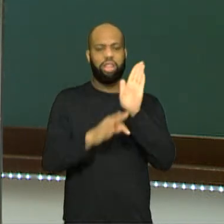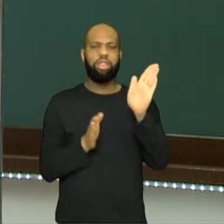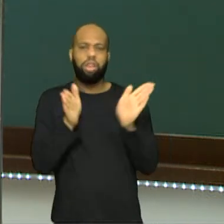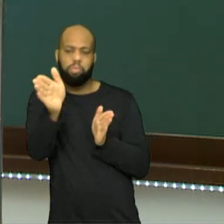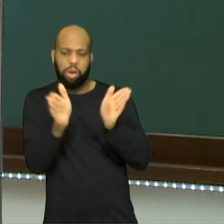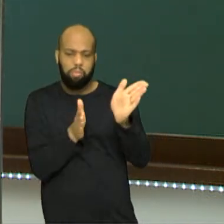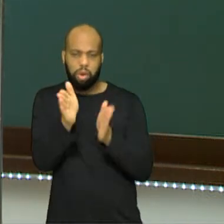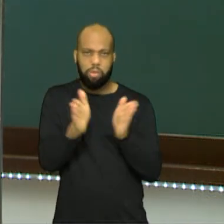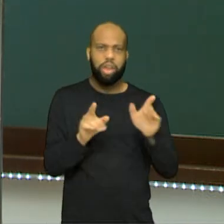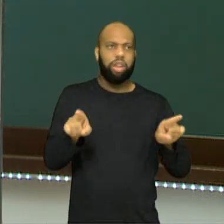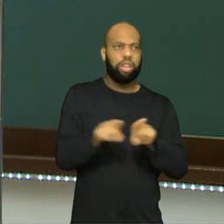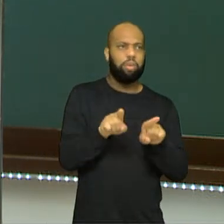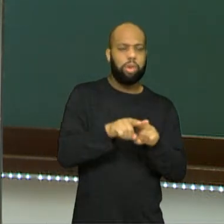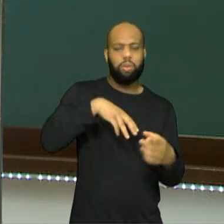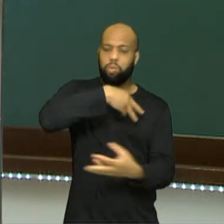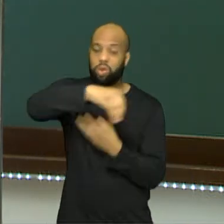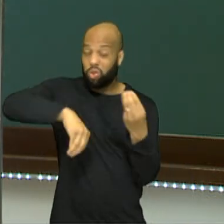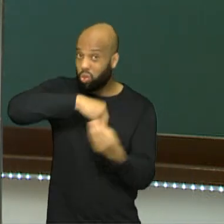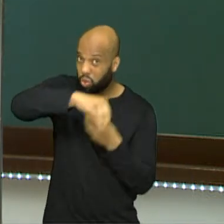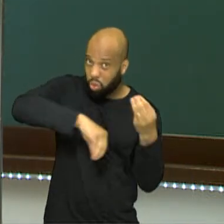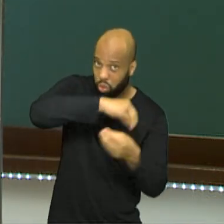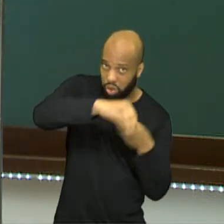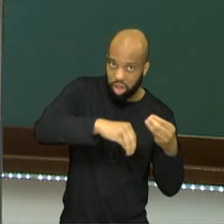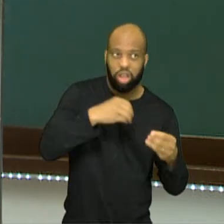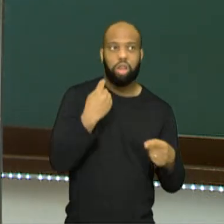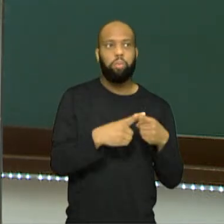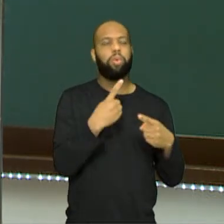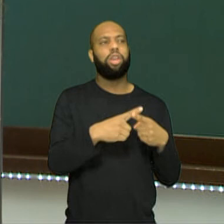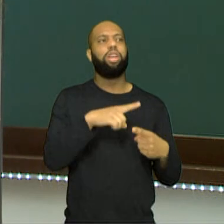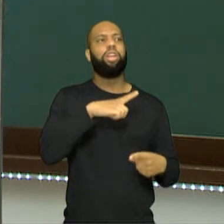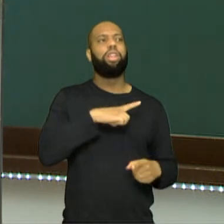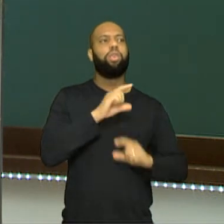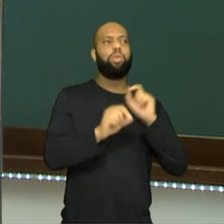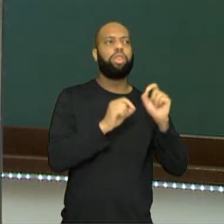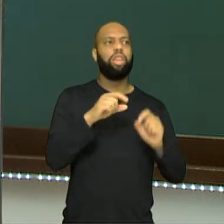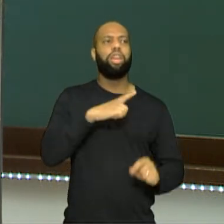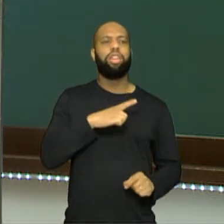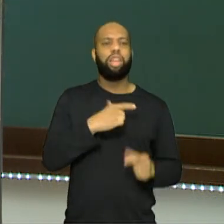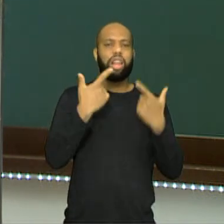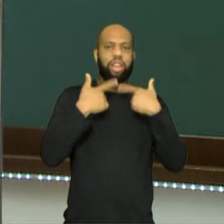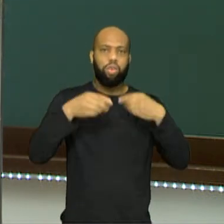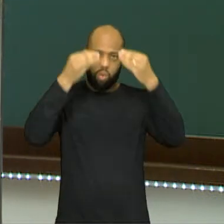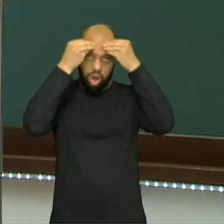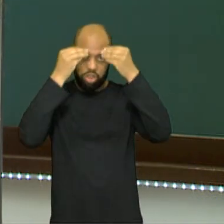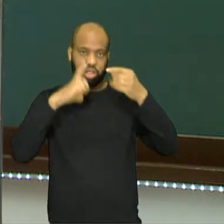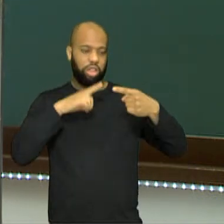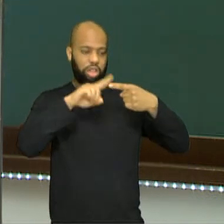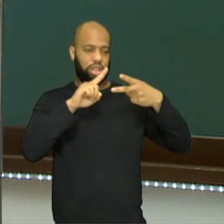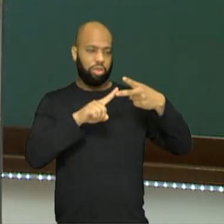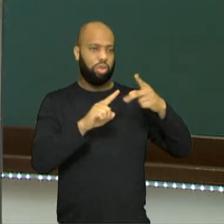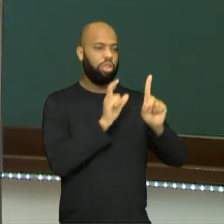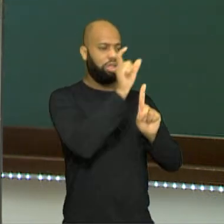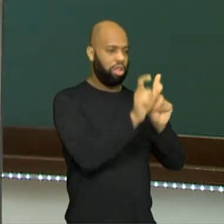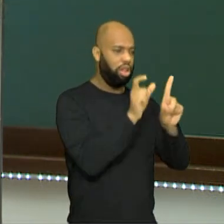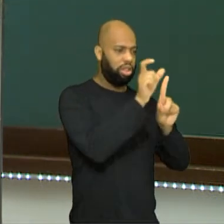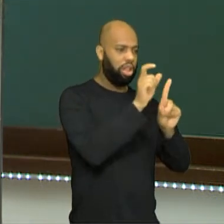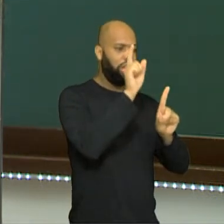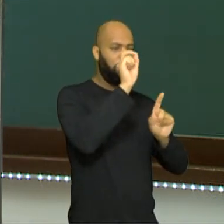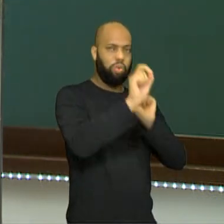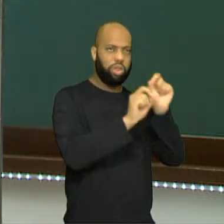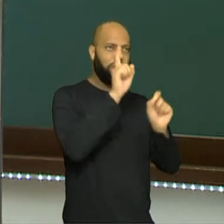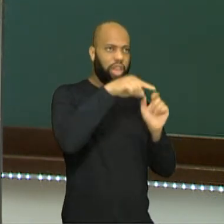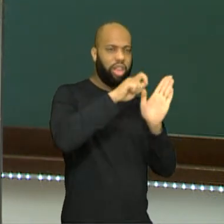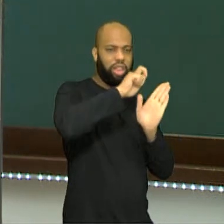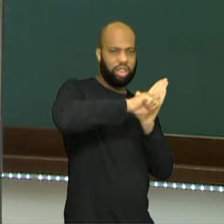híbrido, multissemiótico ou multimodal? Porque ele traz ali as duas linguagens, a linguagem verbal, que é a parte